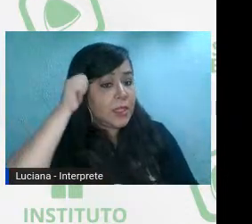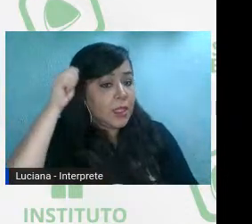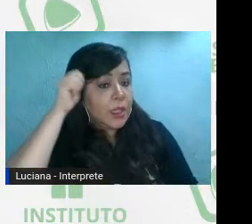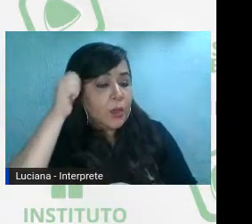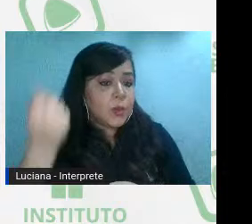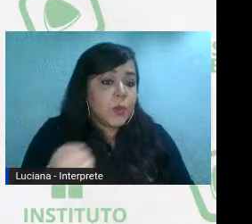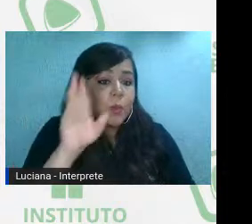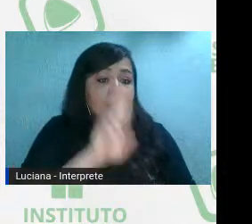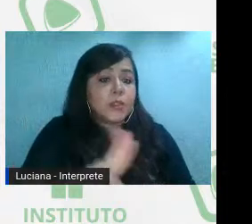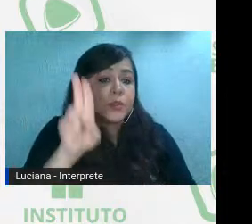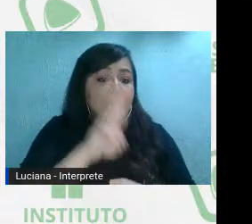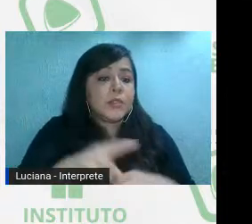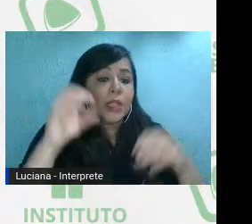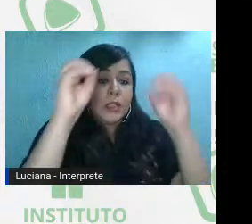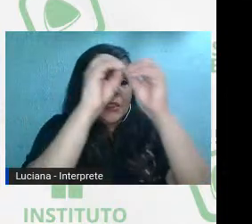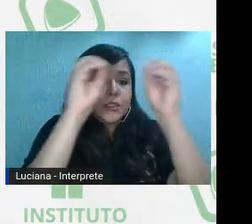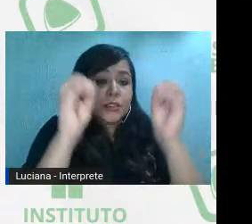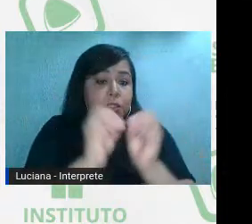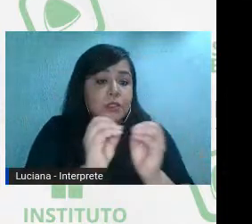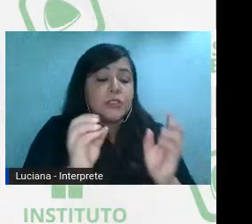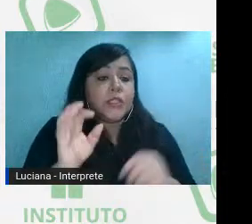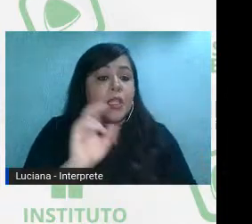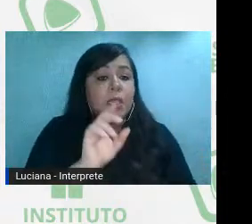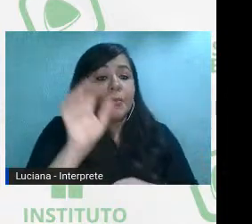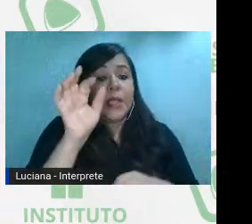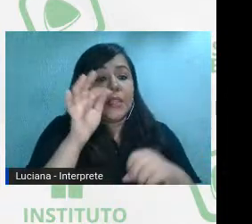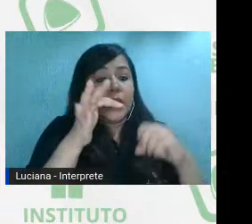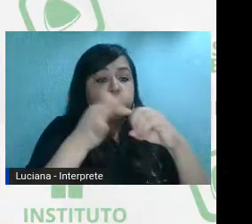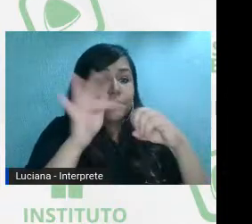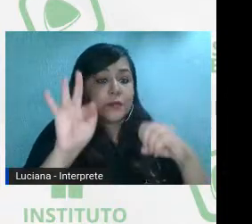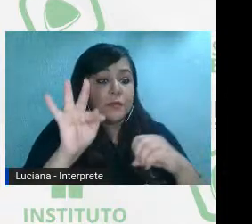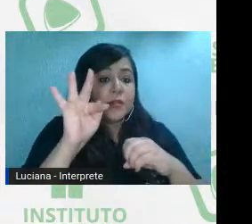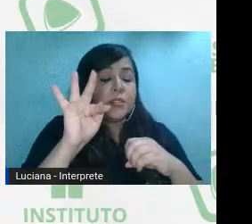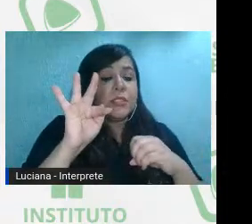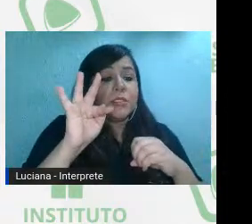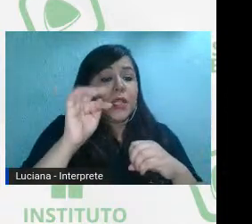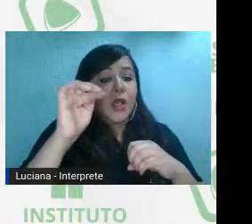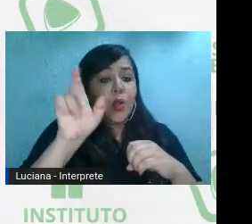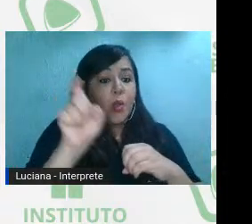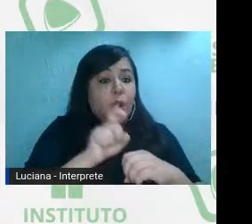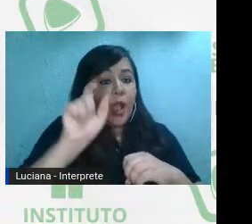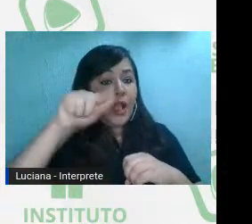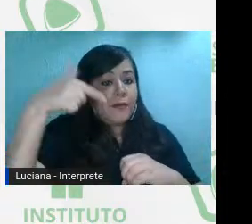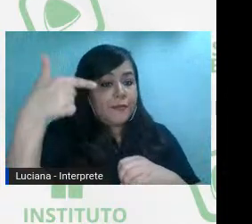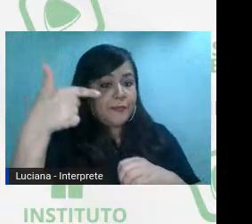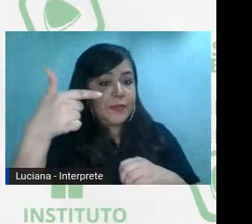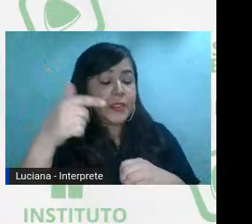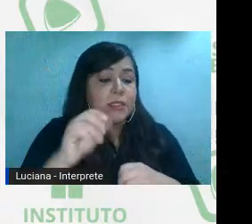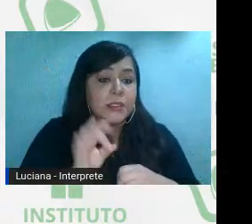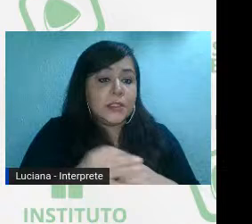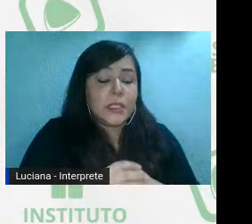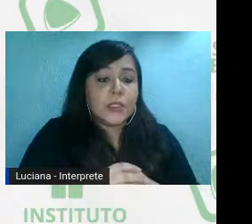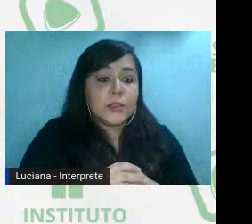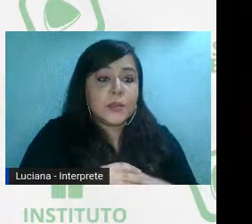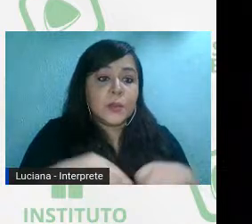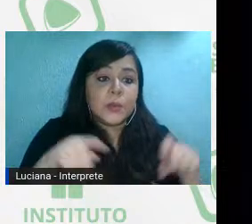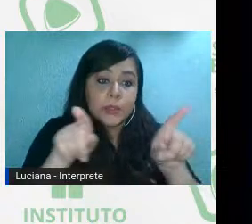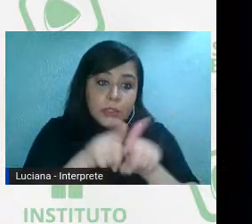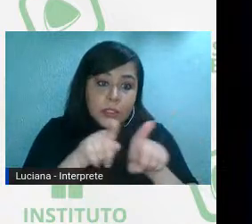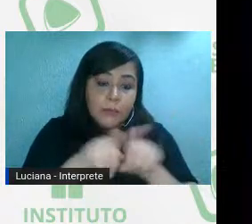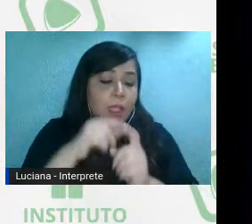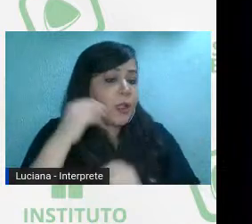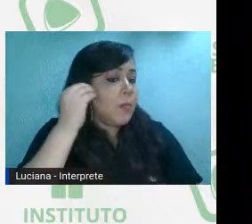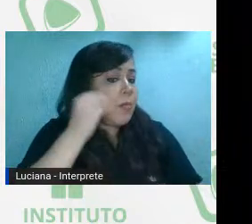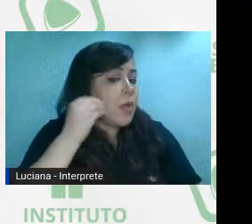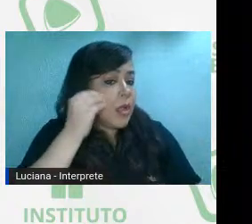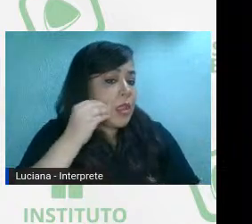GeoGebra na função afim, que foram os que embasaram nossa experiência, né? Que está lá numa coleção dos desafios da